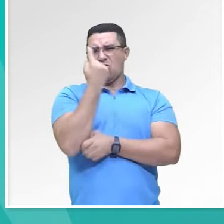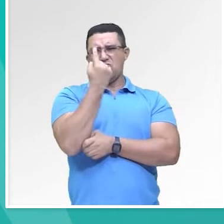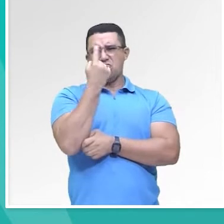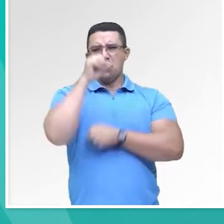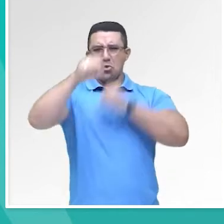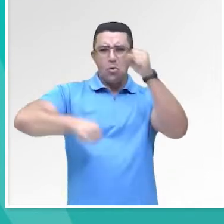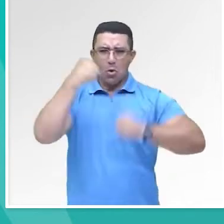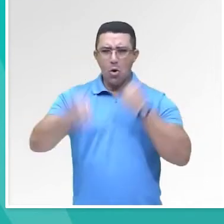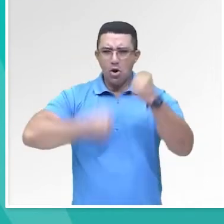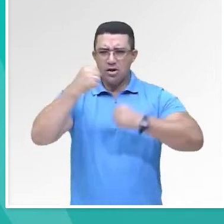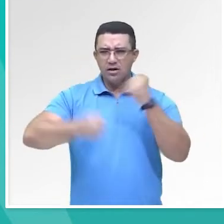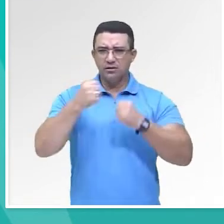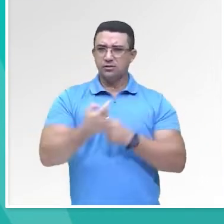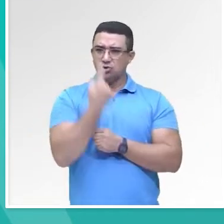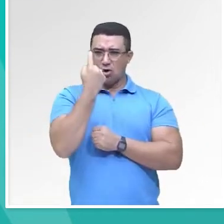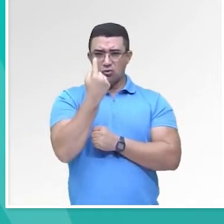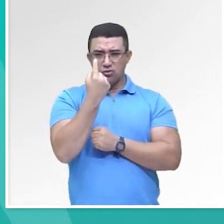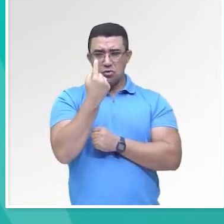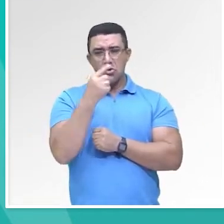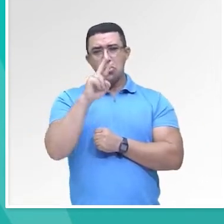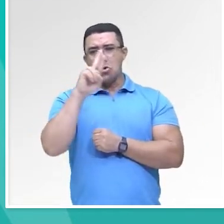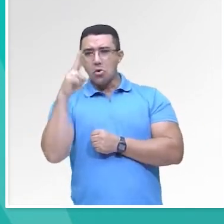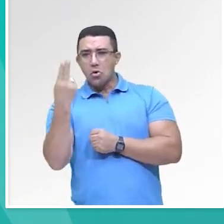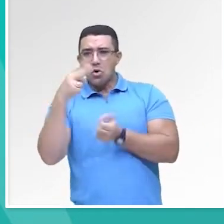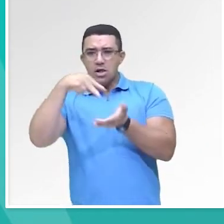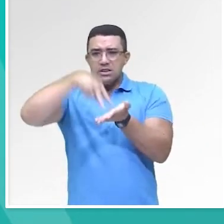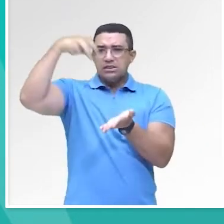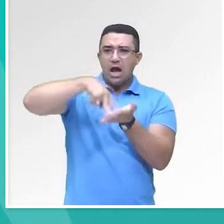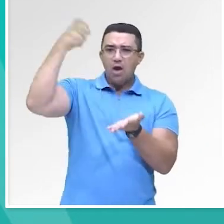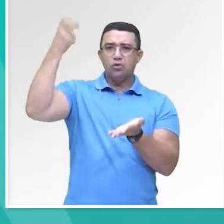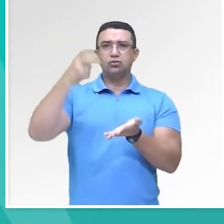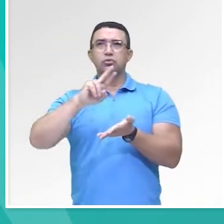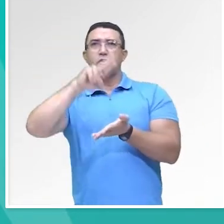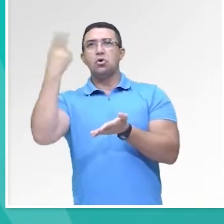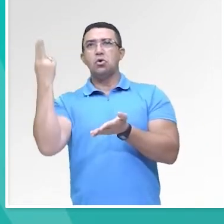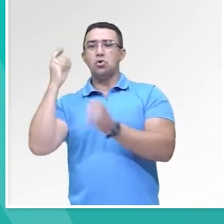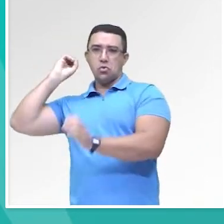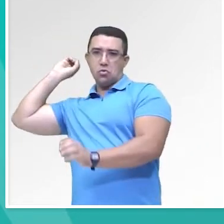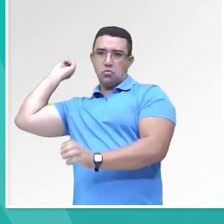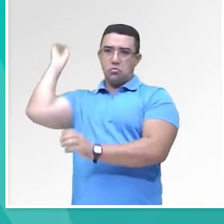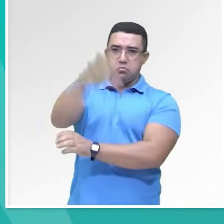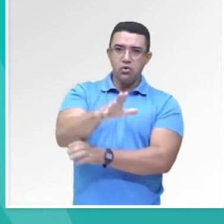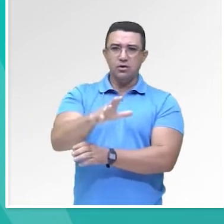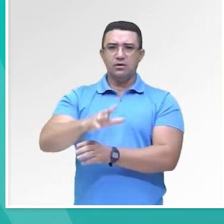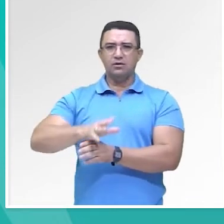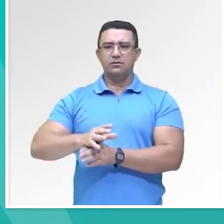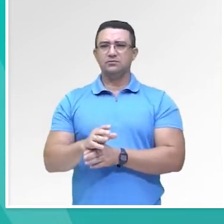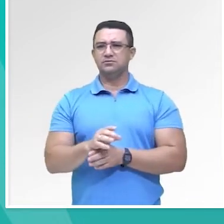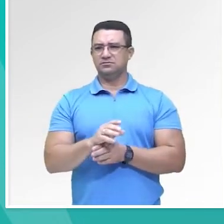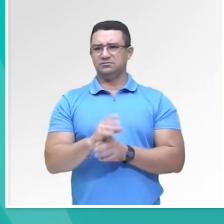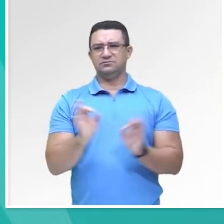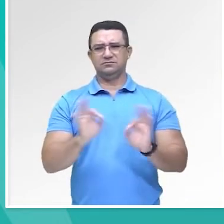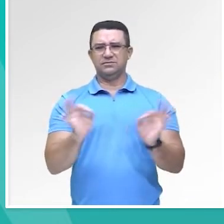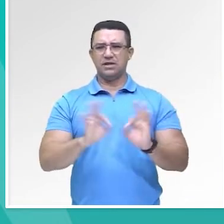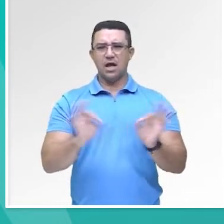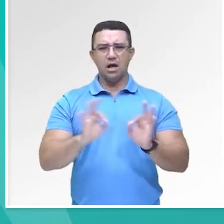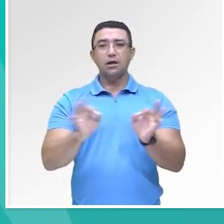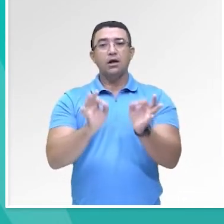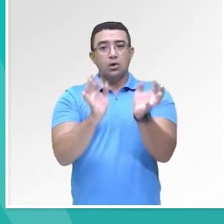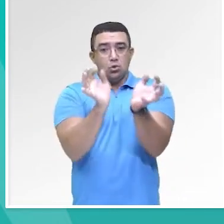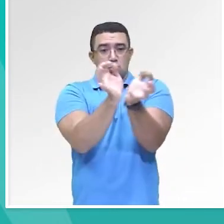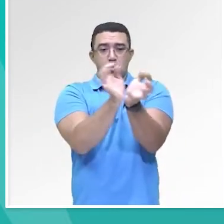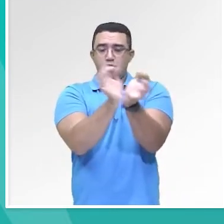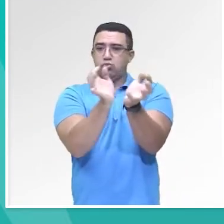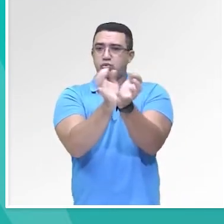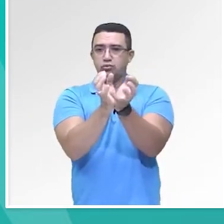corrida, ou somente a salto, ou somente a lançamento e arremesso, e sim a todas essas práticas